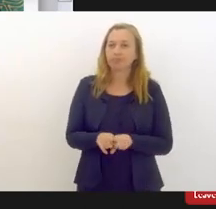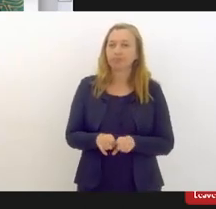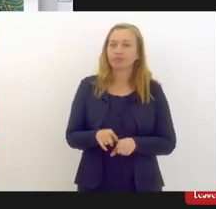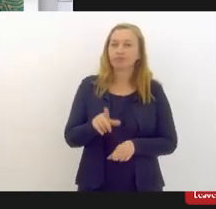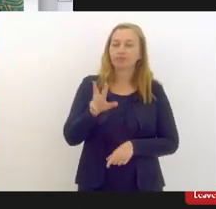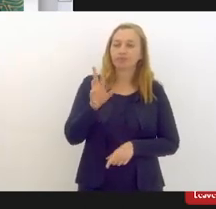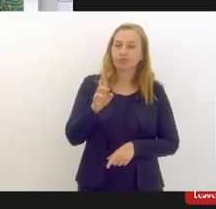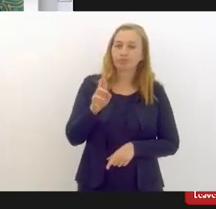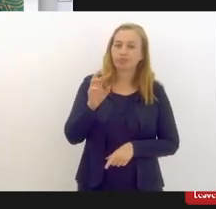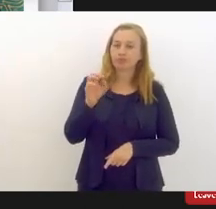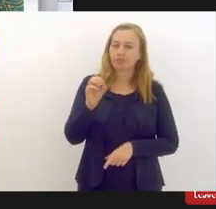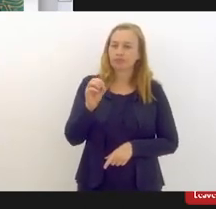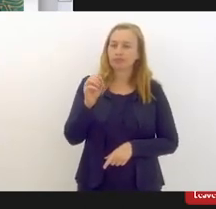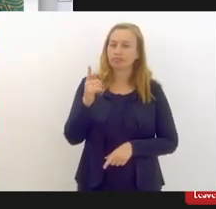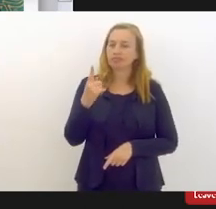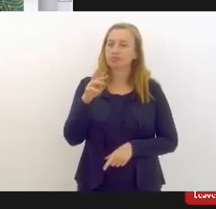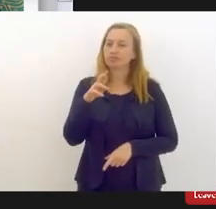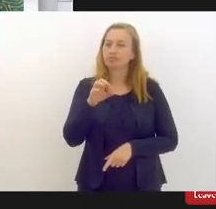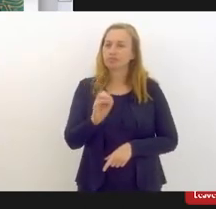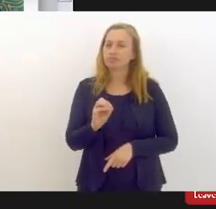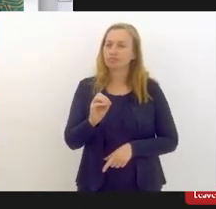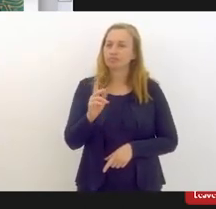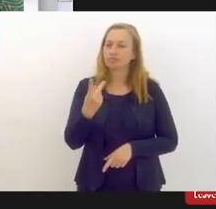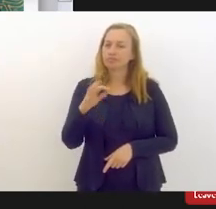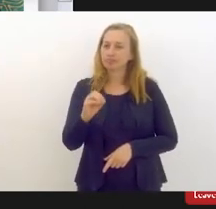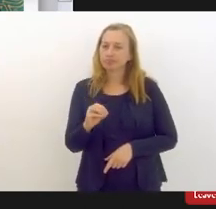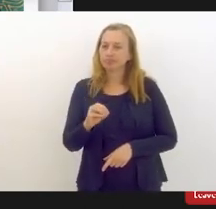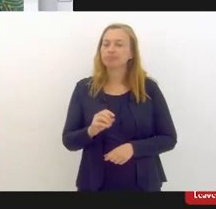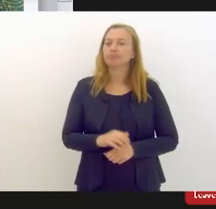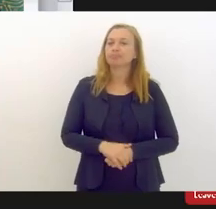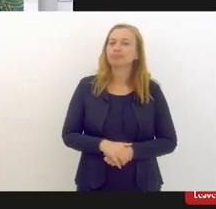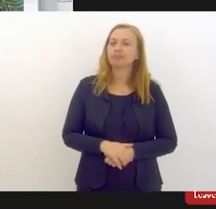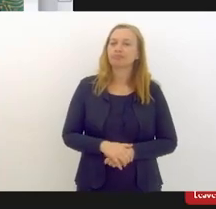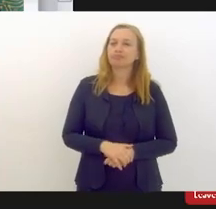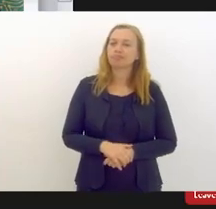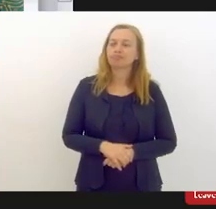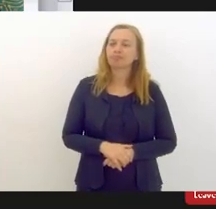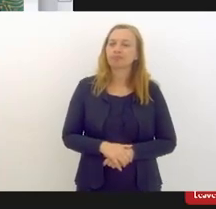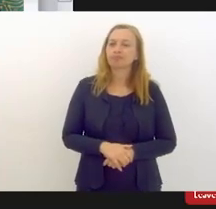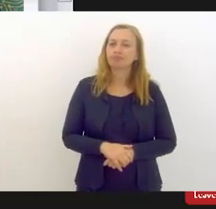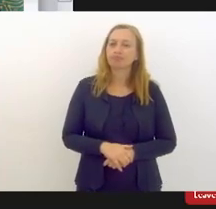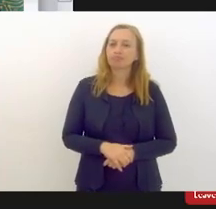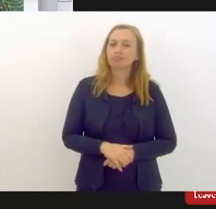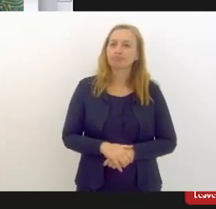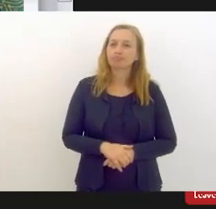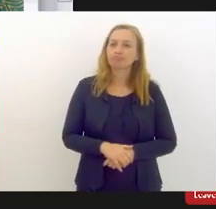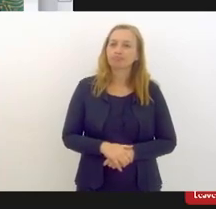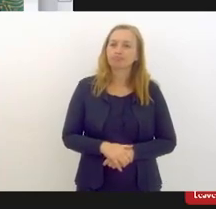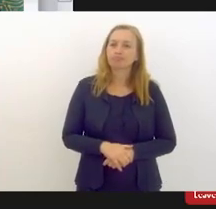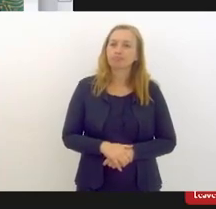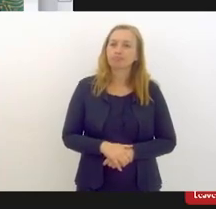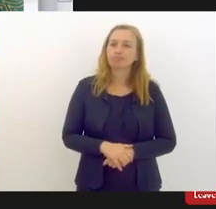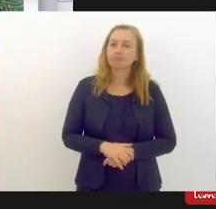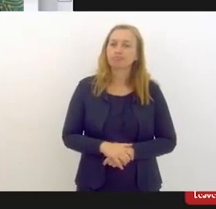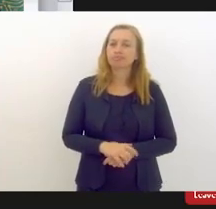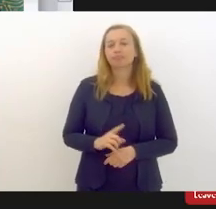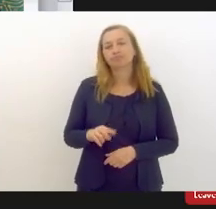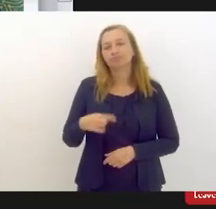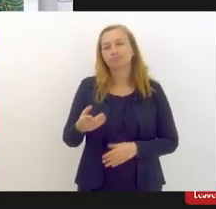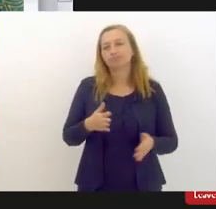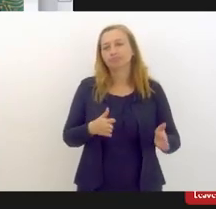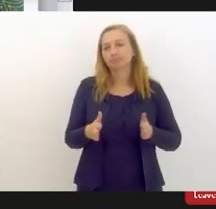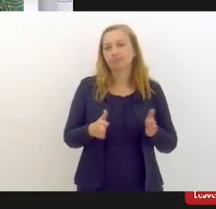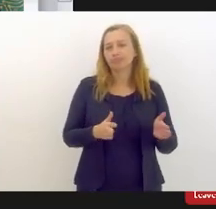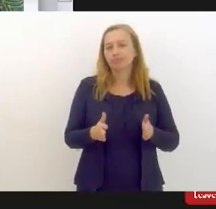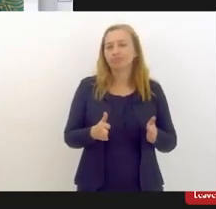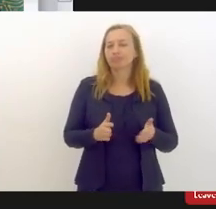Pacheco, doutor Gambuja, também aos demais deputados que participaram ao longo do período aí na Comissão